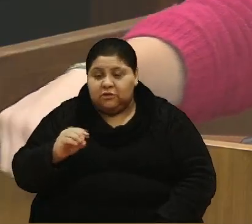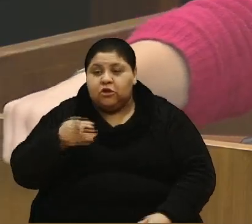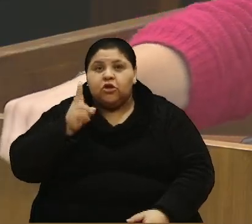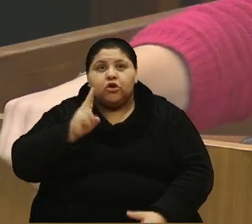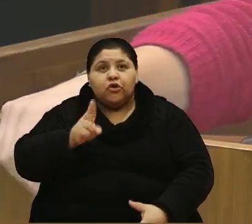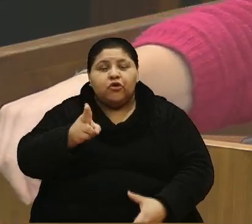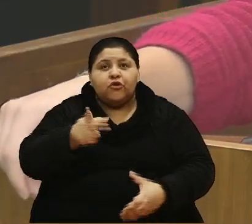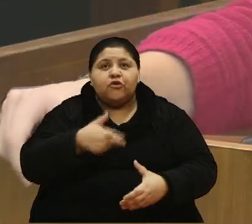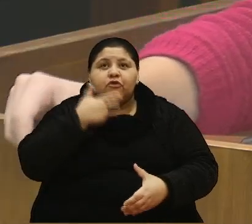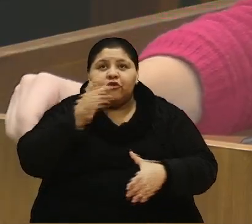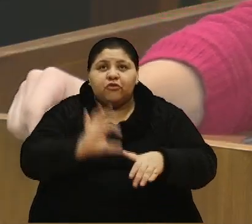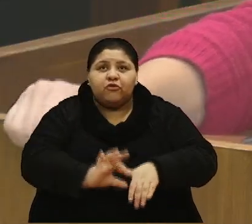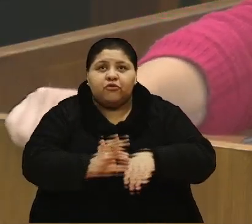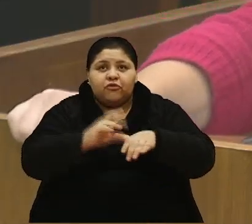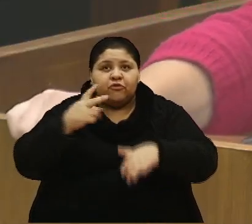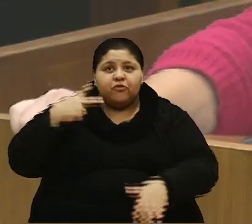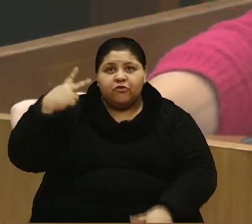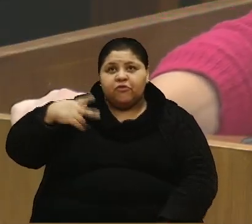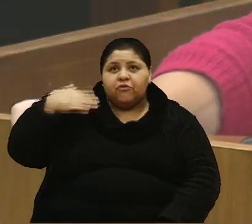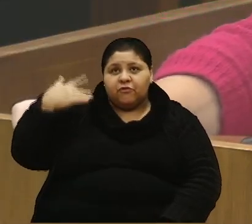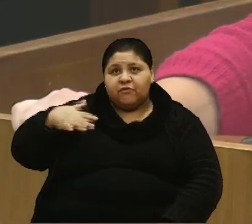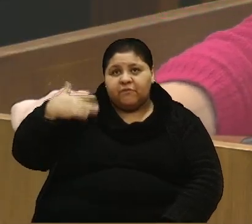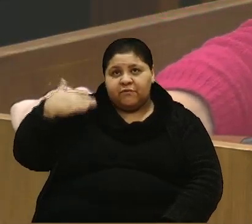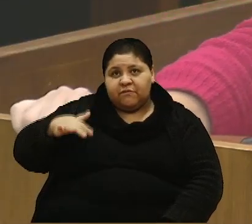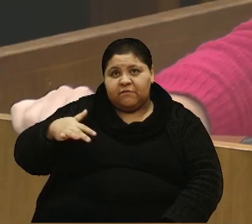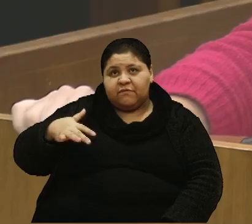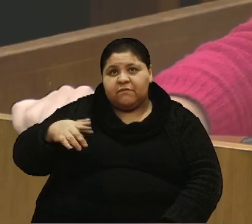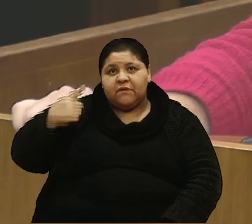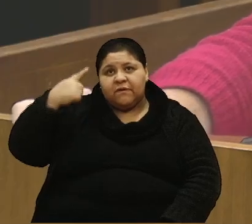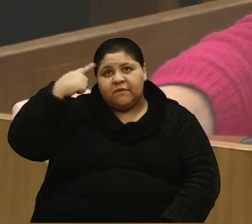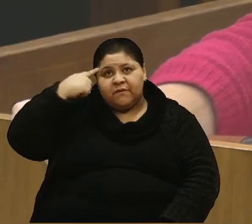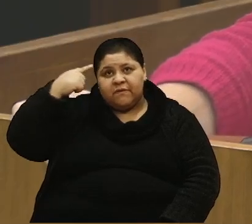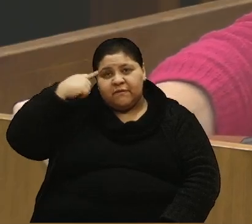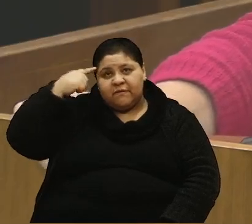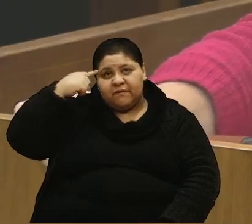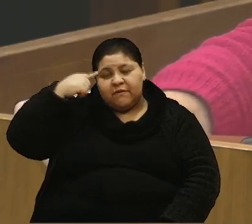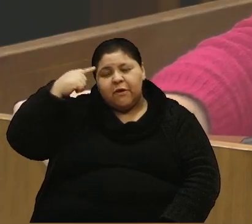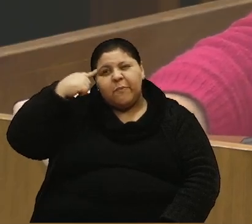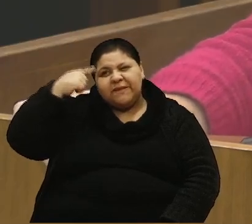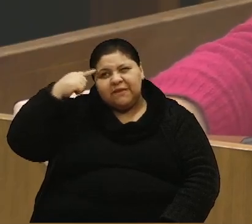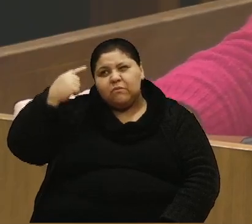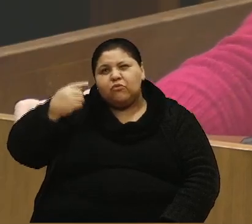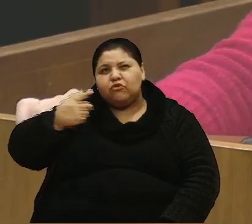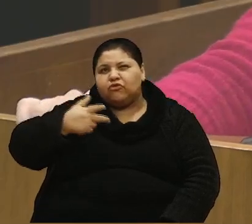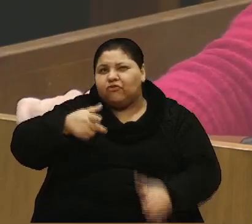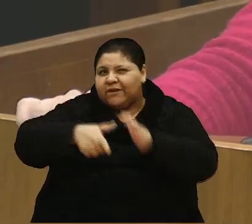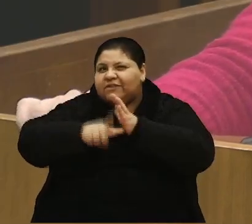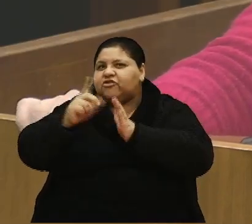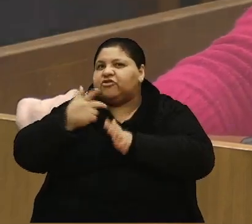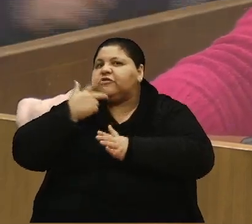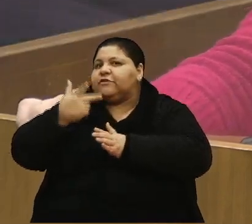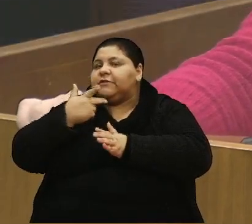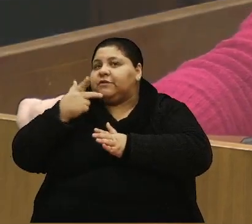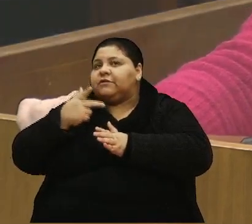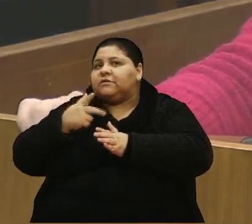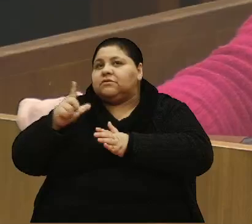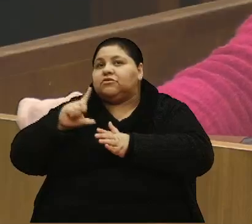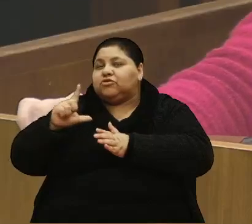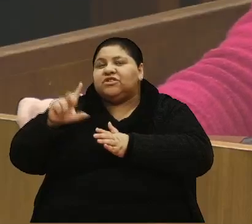líder, vereadora Andressa Eu Marques, refleti muito para fazer essa fala, nobres colegas, refleti muito. E me lembrei, não